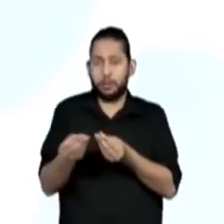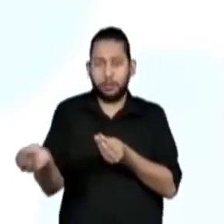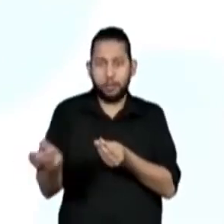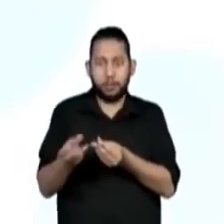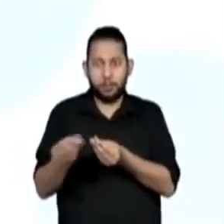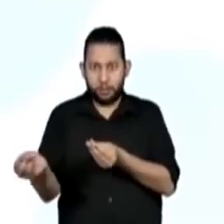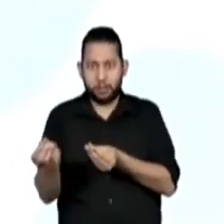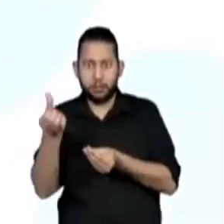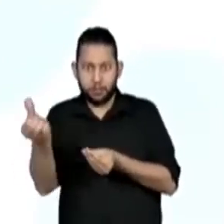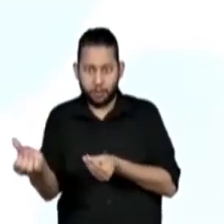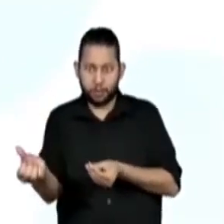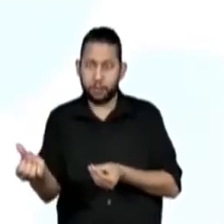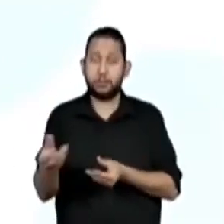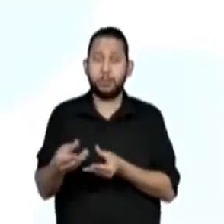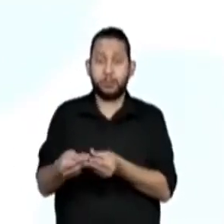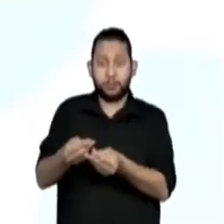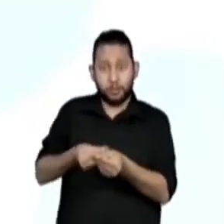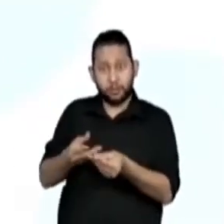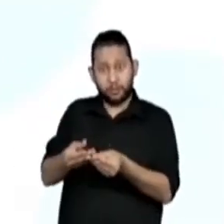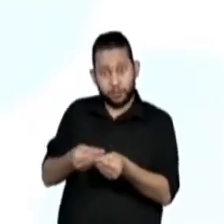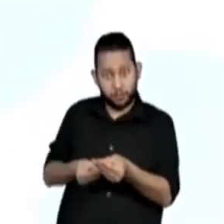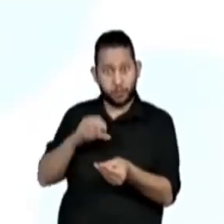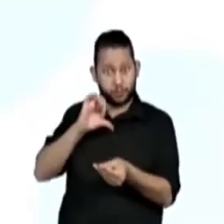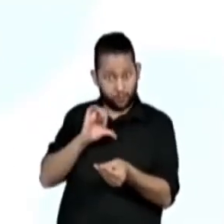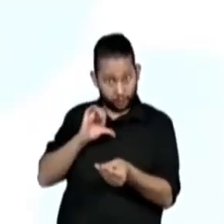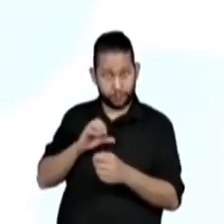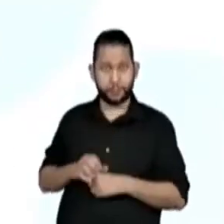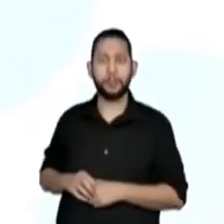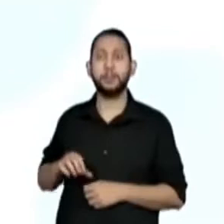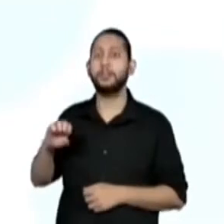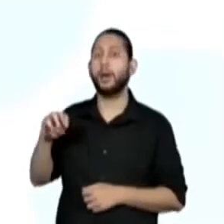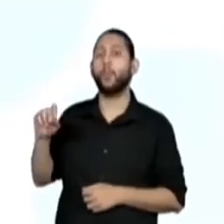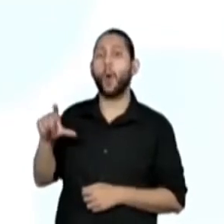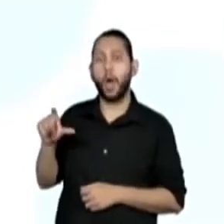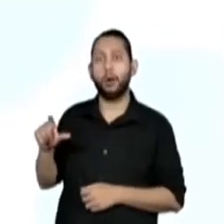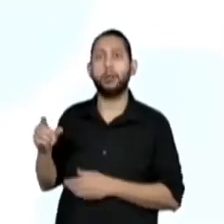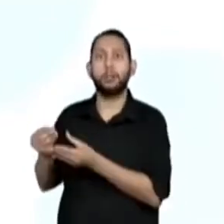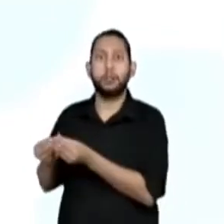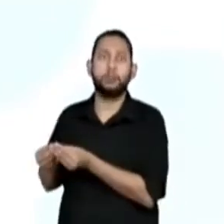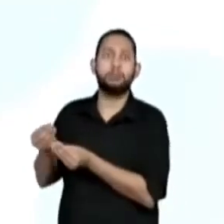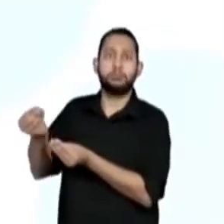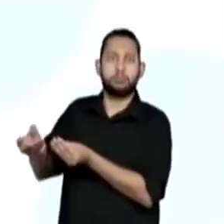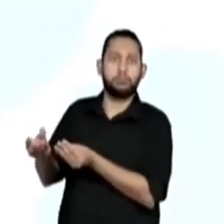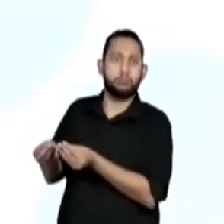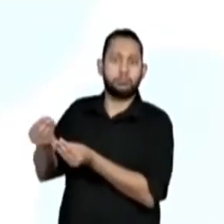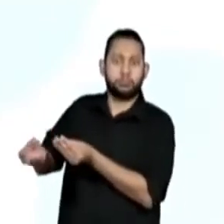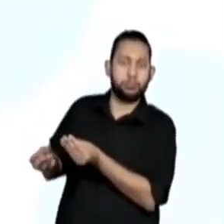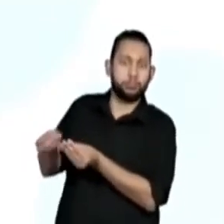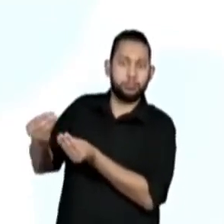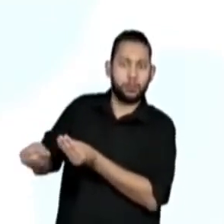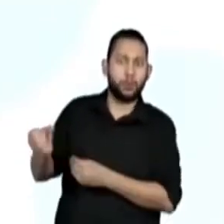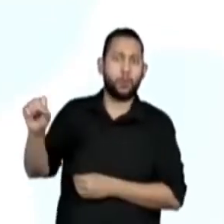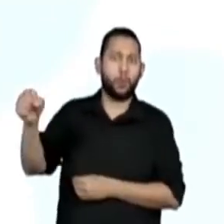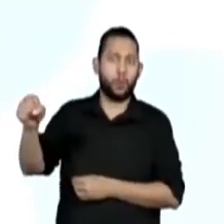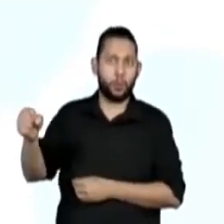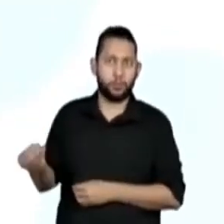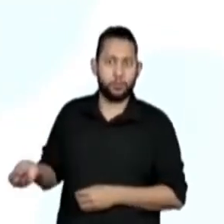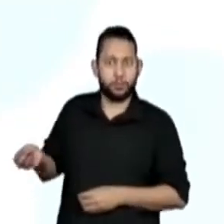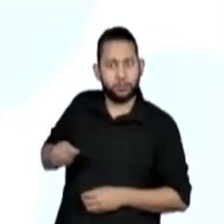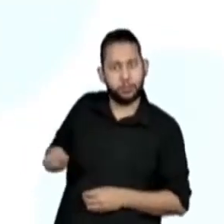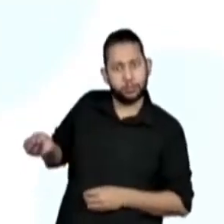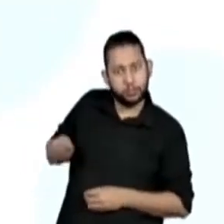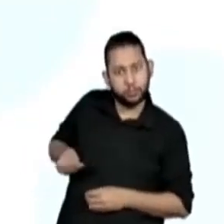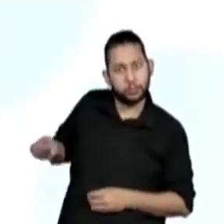em seguida Samuel deu mais oito cartas para Giovanni e mais 5k e para ele ou